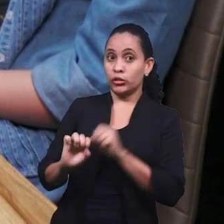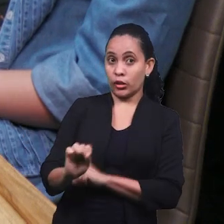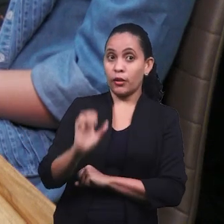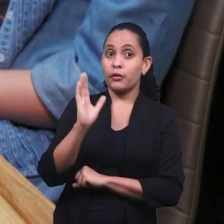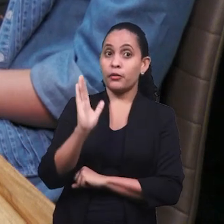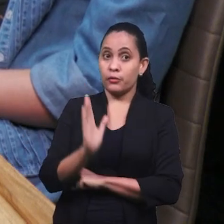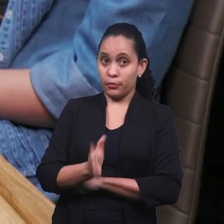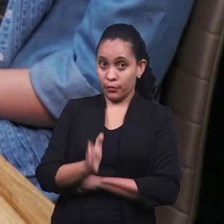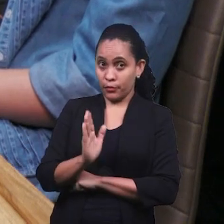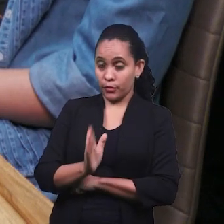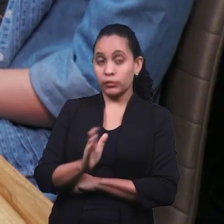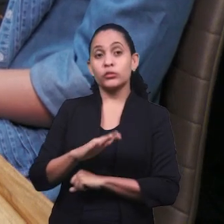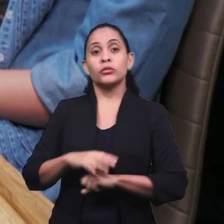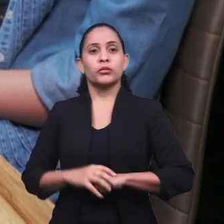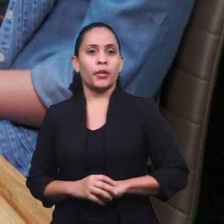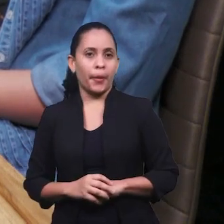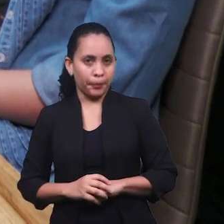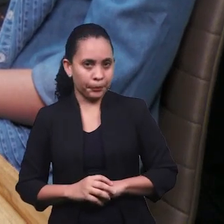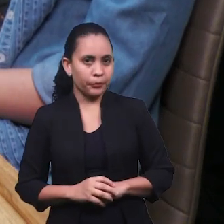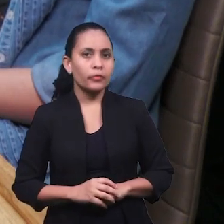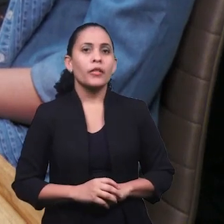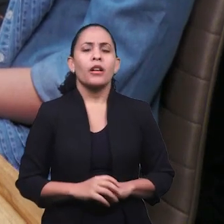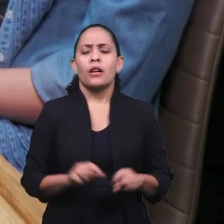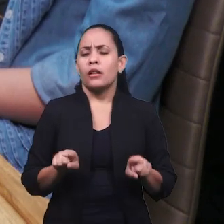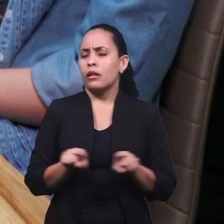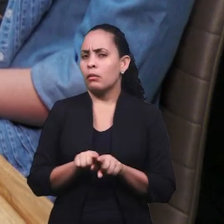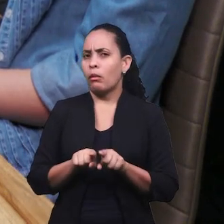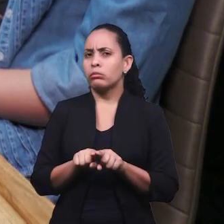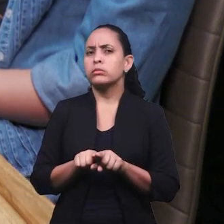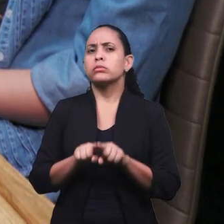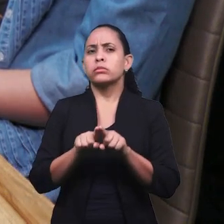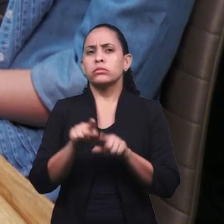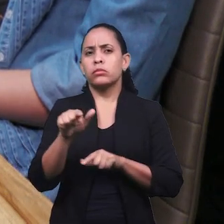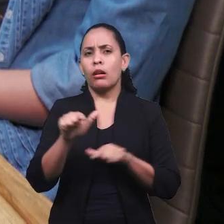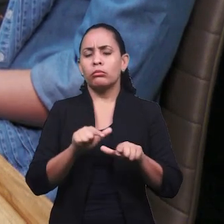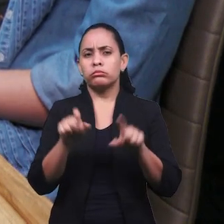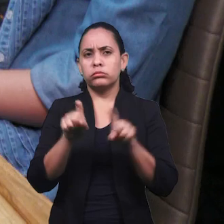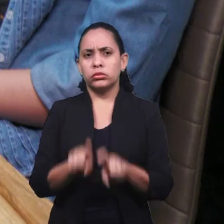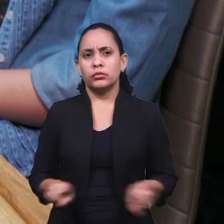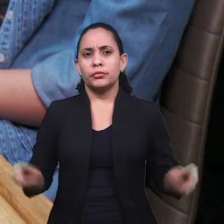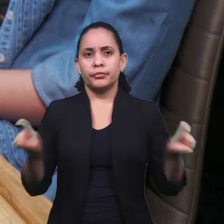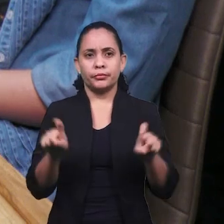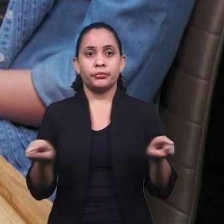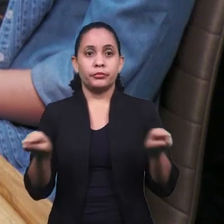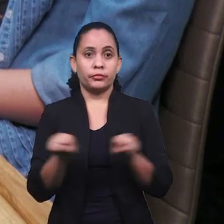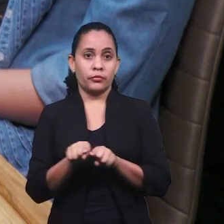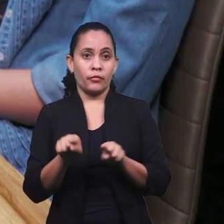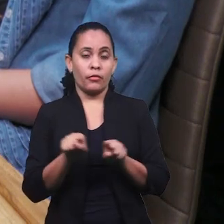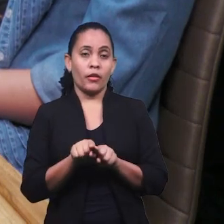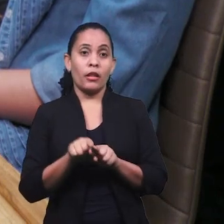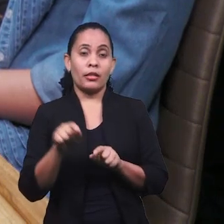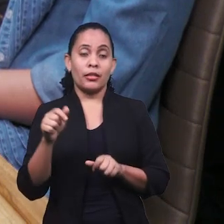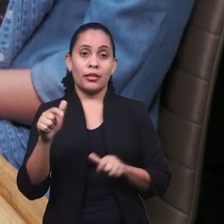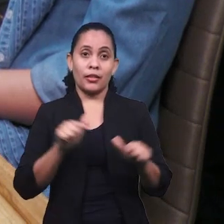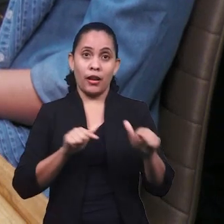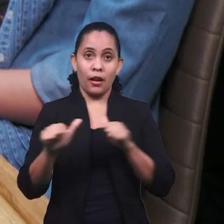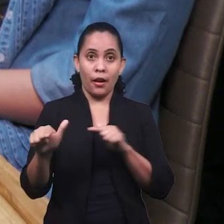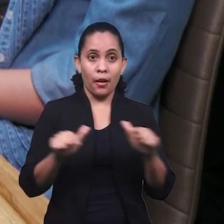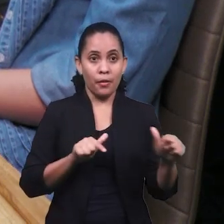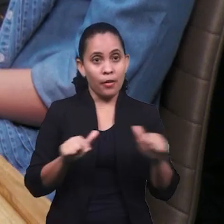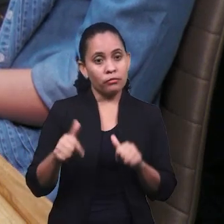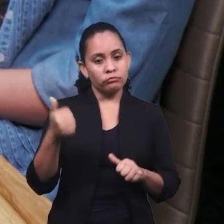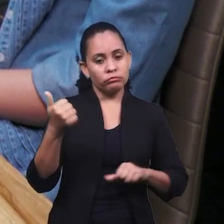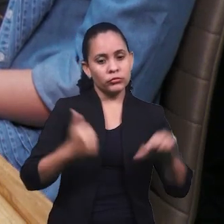graduado, também em análise e desenvolvimento de sistema e trabalha na área de análise de dados, de